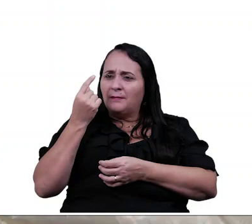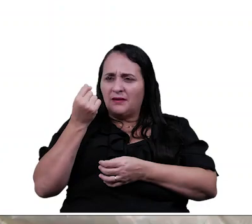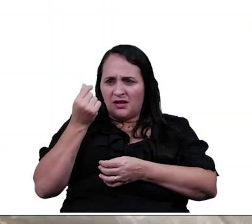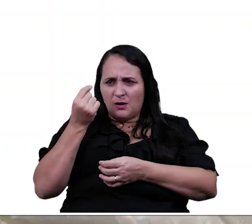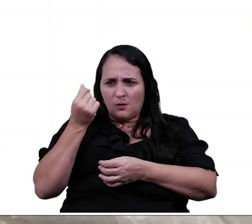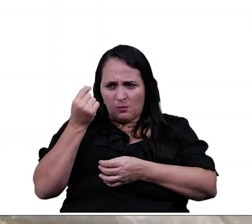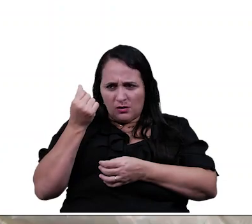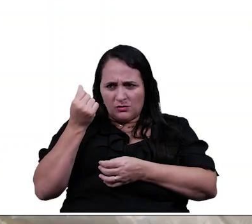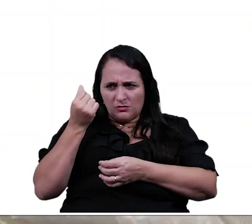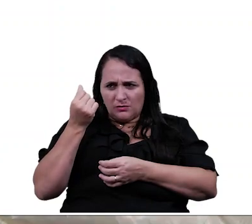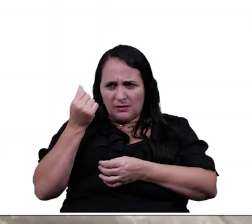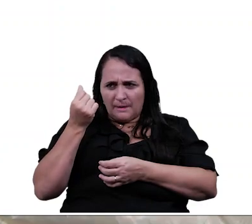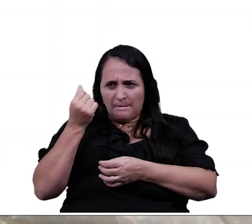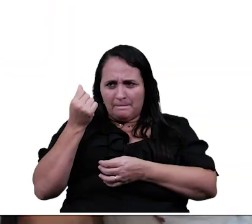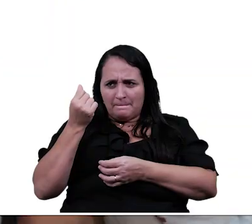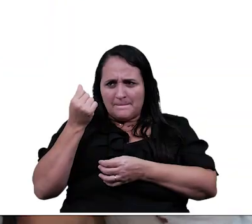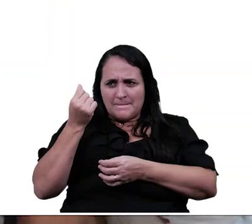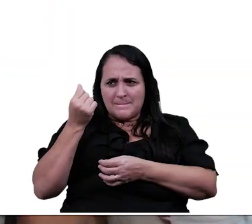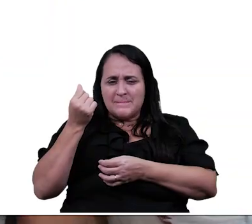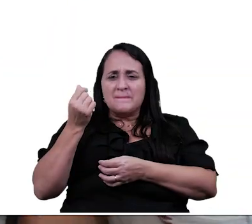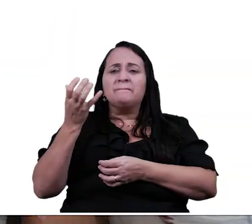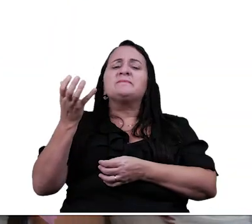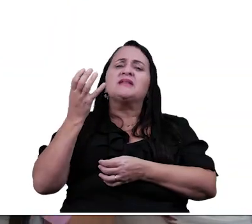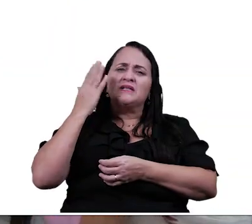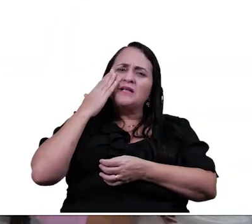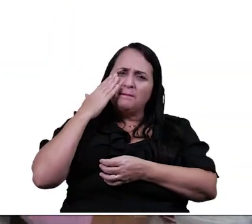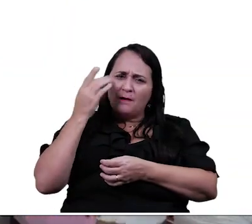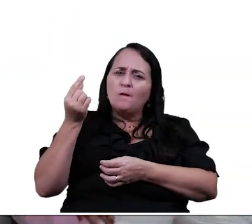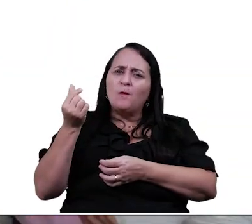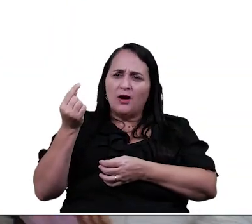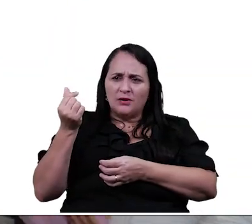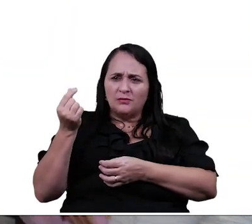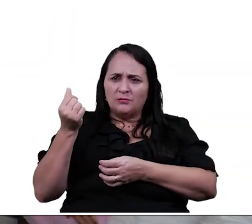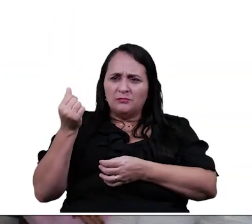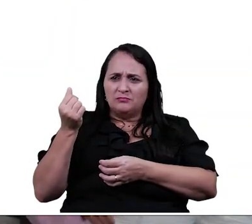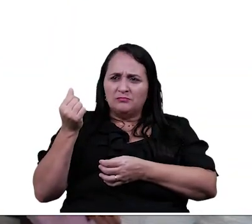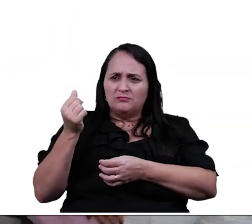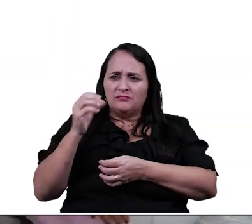Você quer saber quanto custa? Eu quero saber